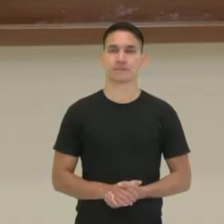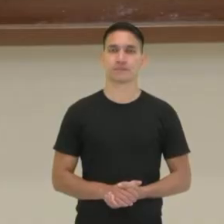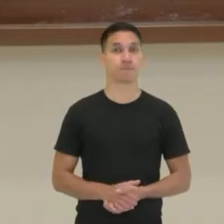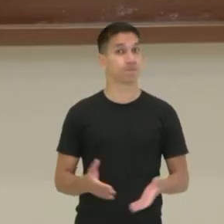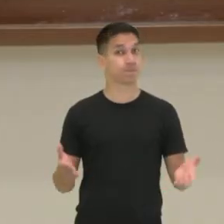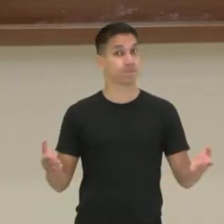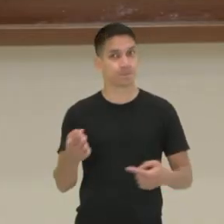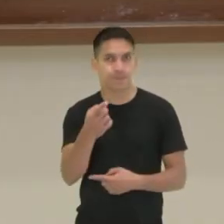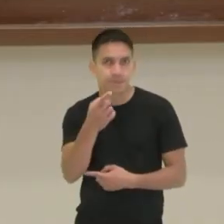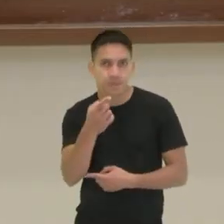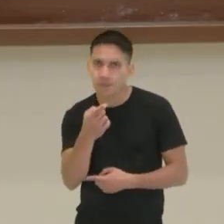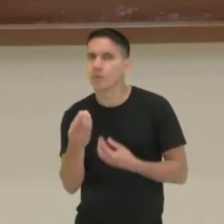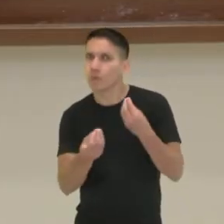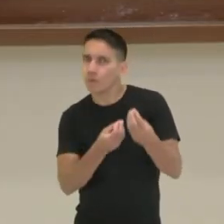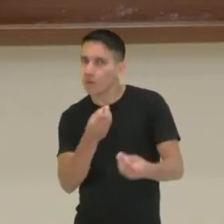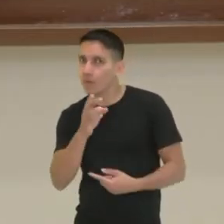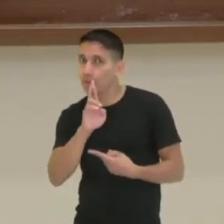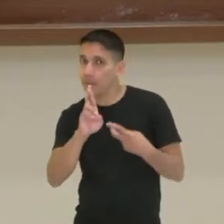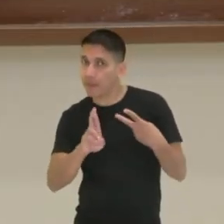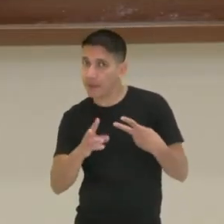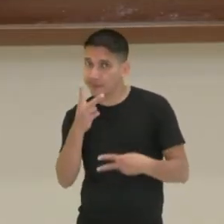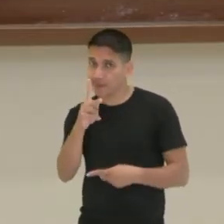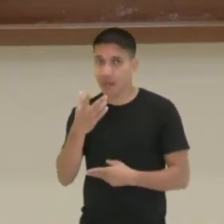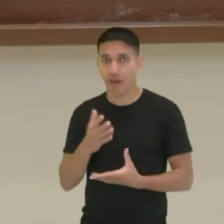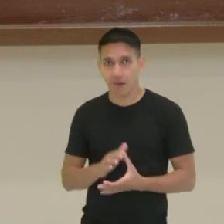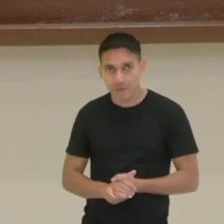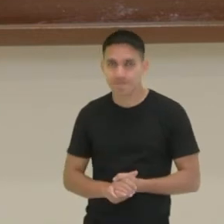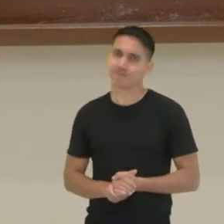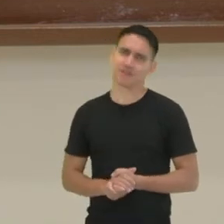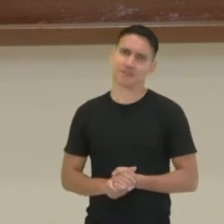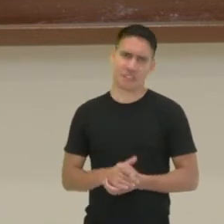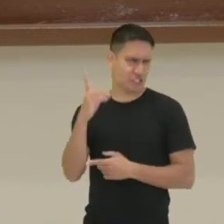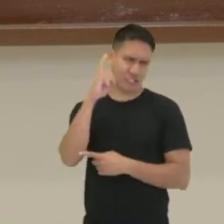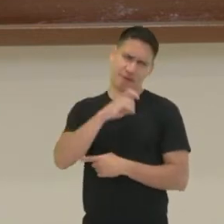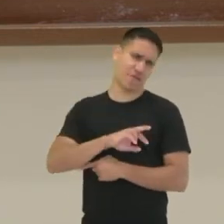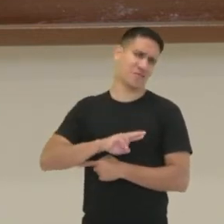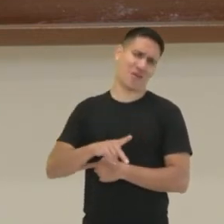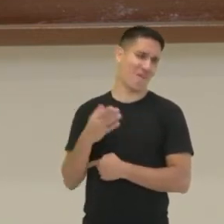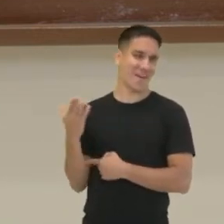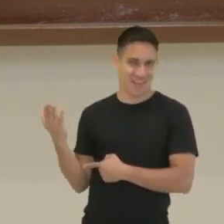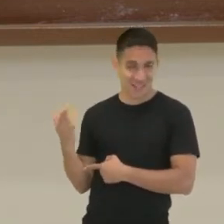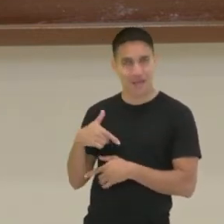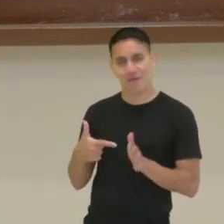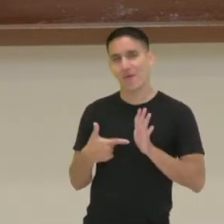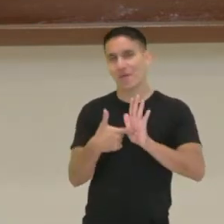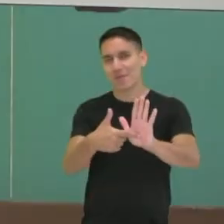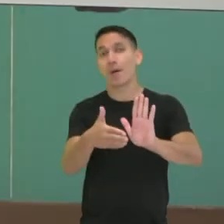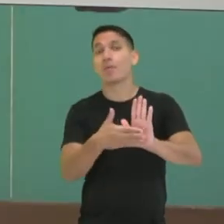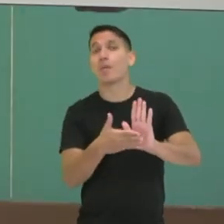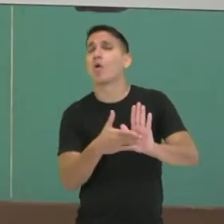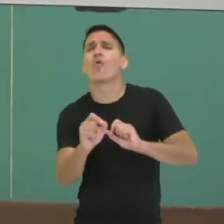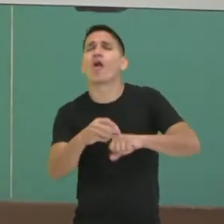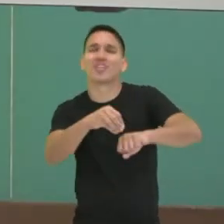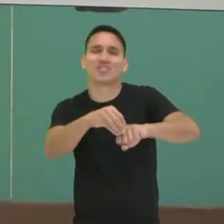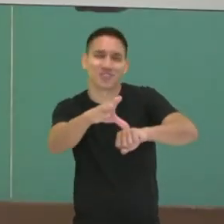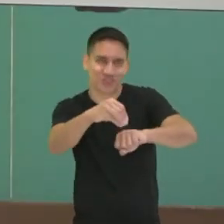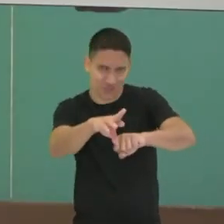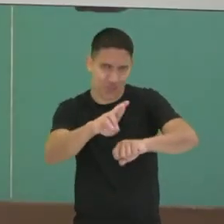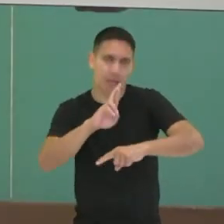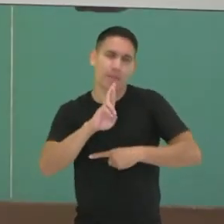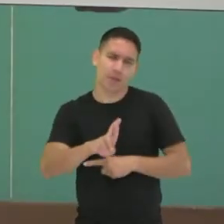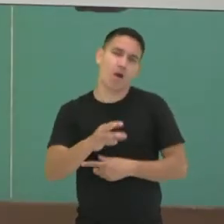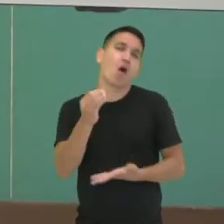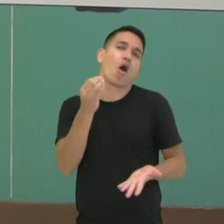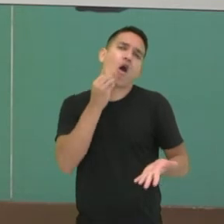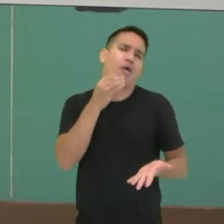E aí, pessoal, como ficou a resposta de vocês? Não está muito difícil, né? Vou aqui apresentar a minha proposta, a minha sugestão. Obviamente